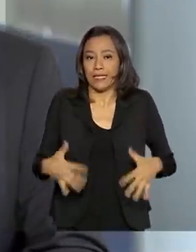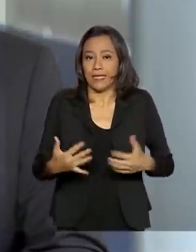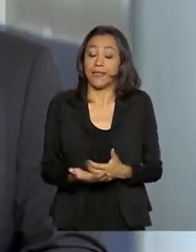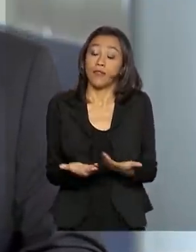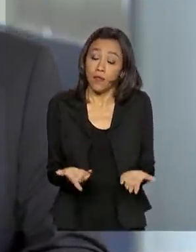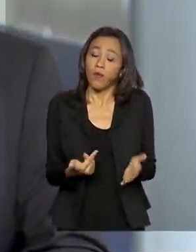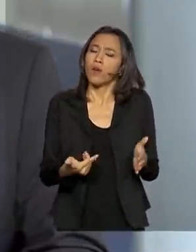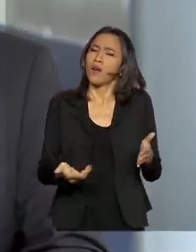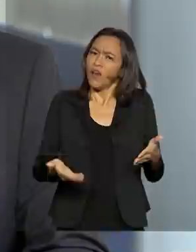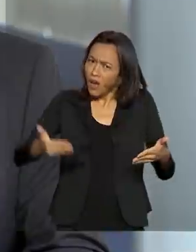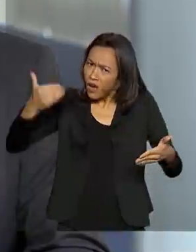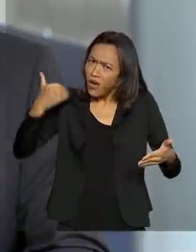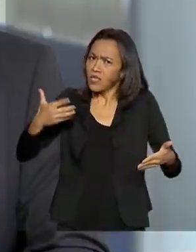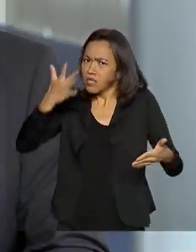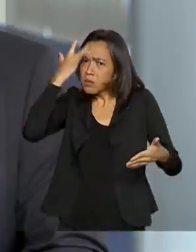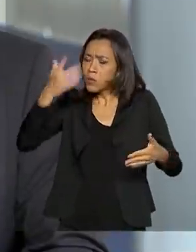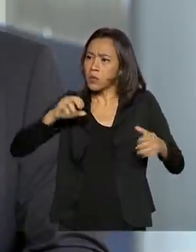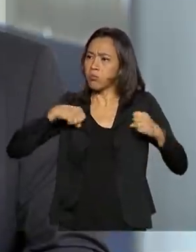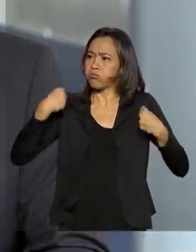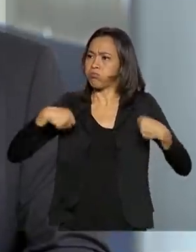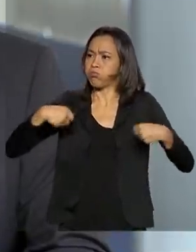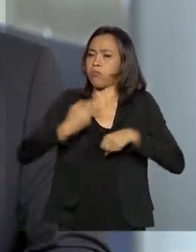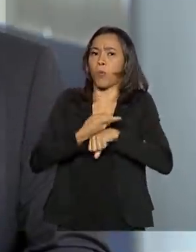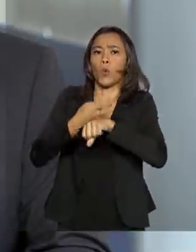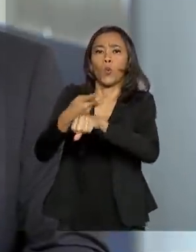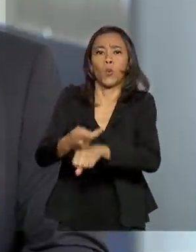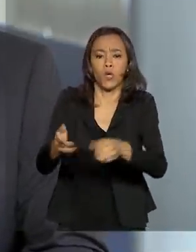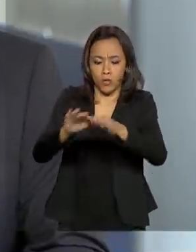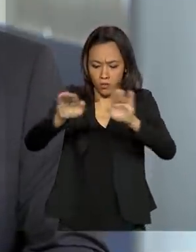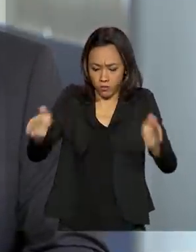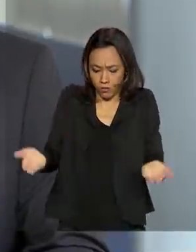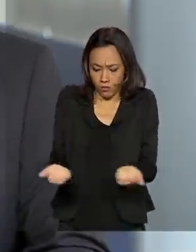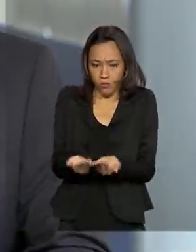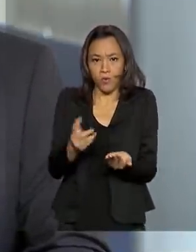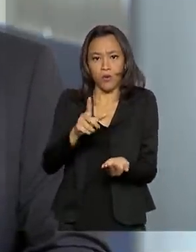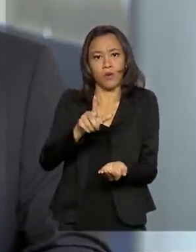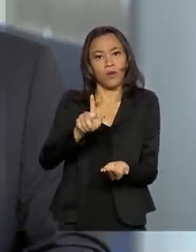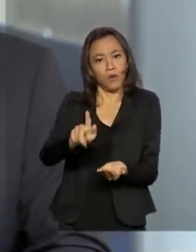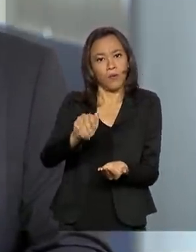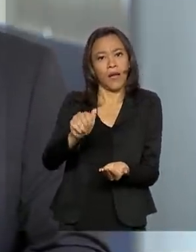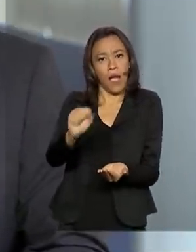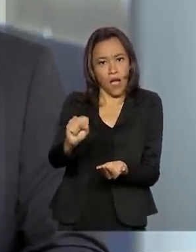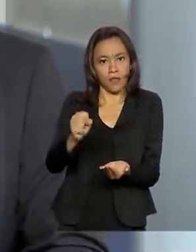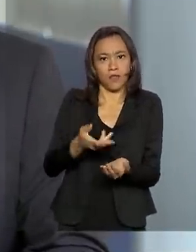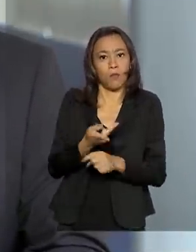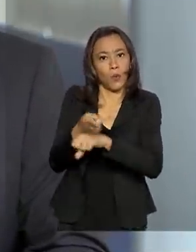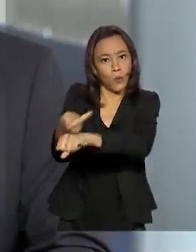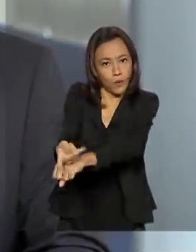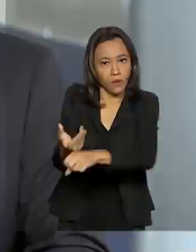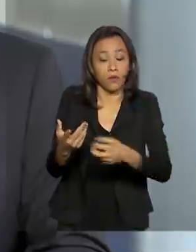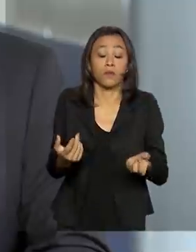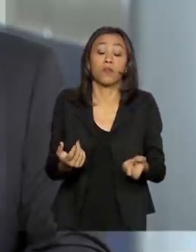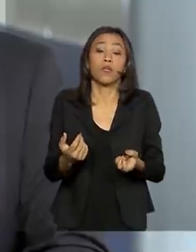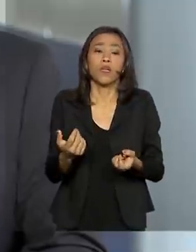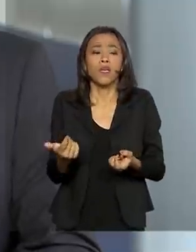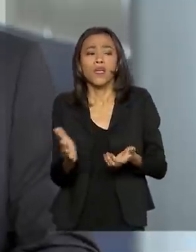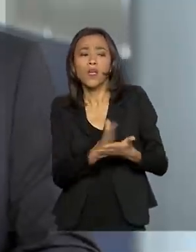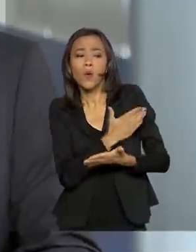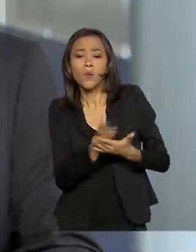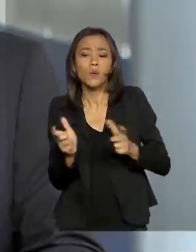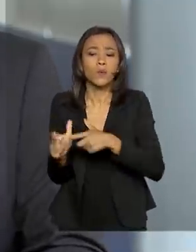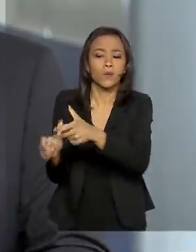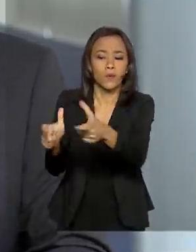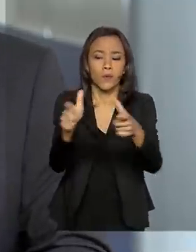houve uma procura muito grande pelo botijão de gás de 13 quilos. E em determinadas localidades, e isso